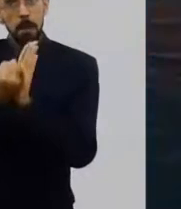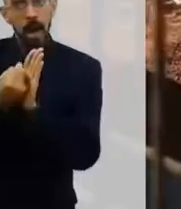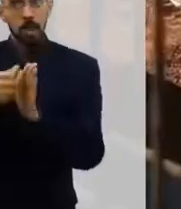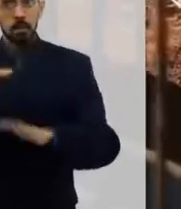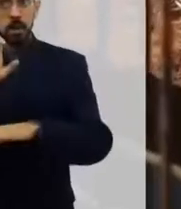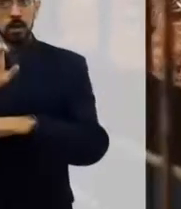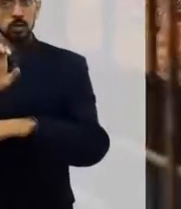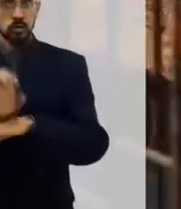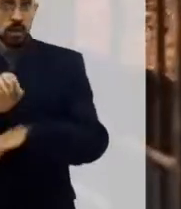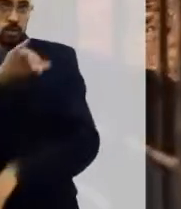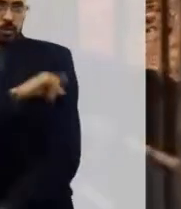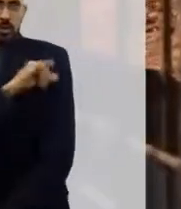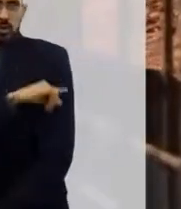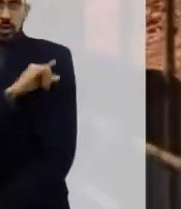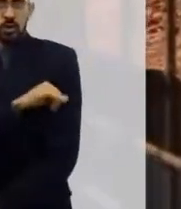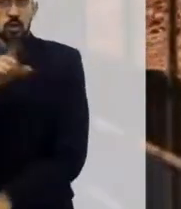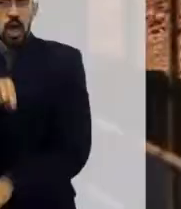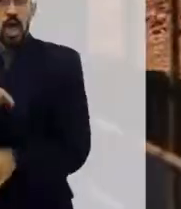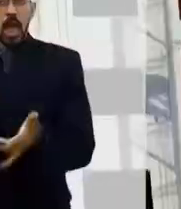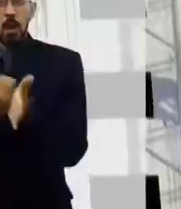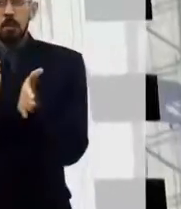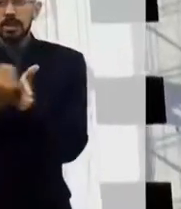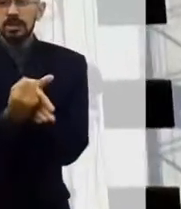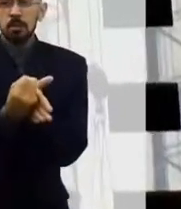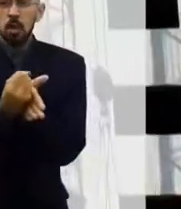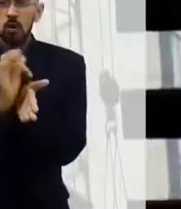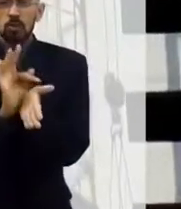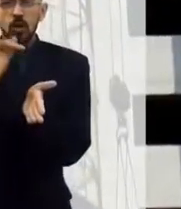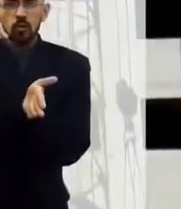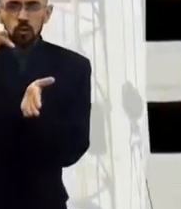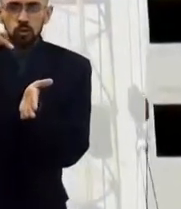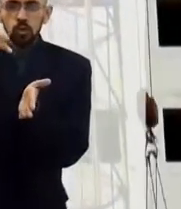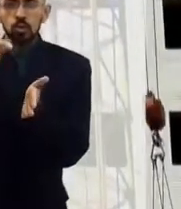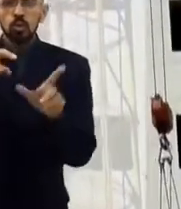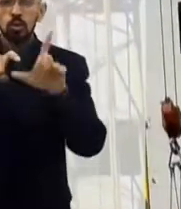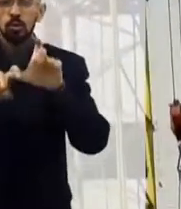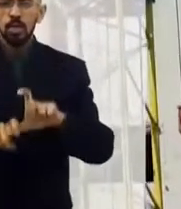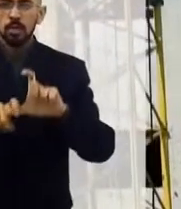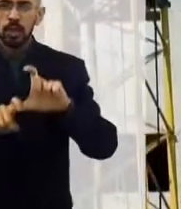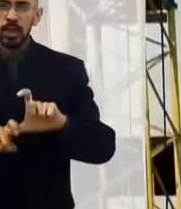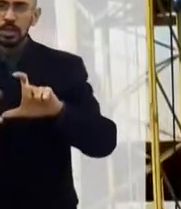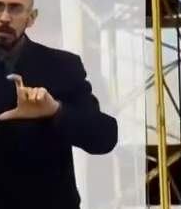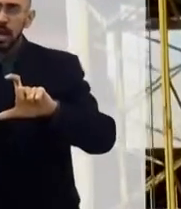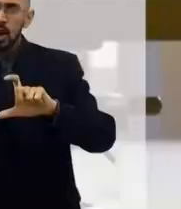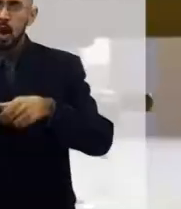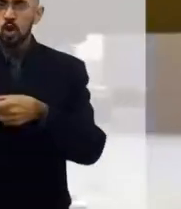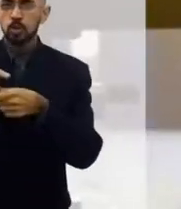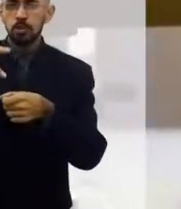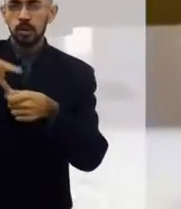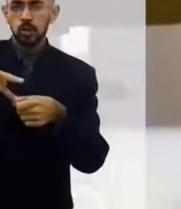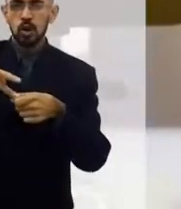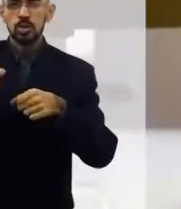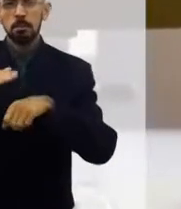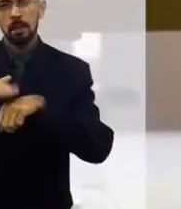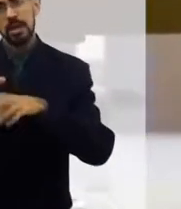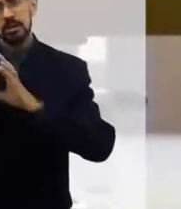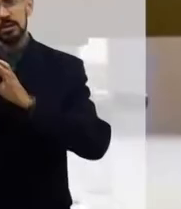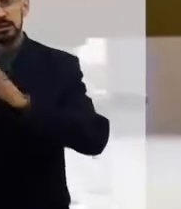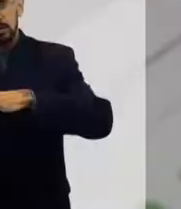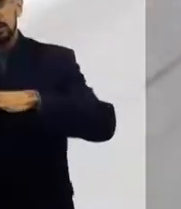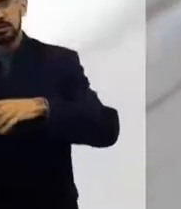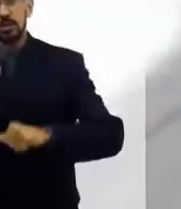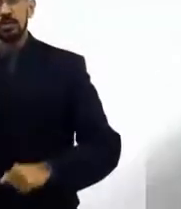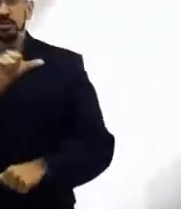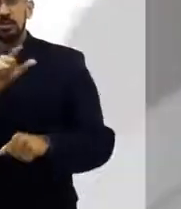Janeiro, significa um passaporte para o futuro menos dependente exclusivamente do petróleo e mais autônomo e